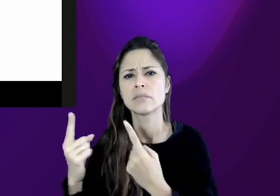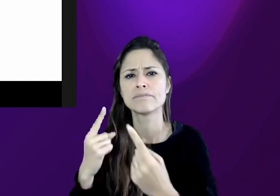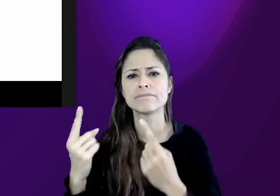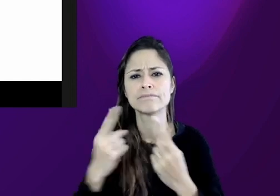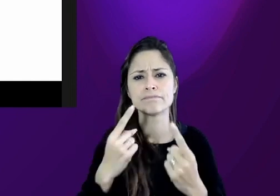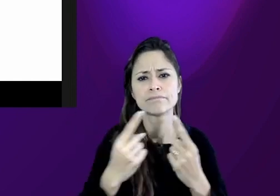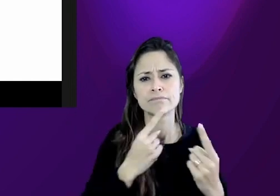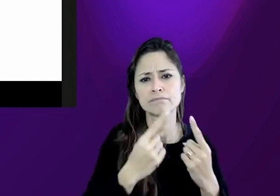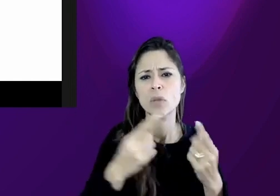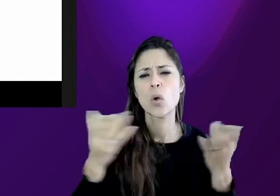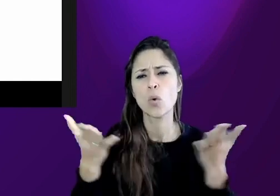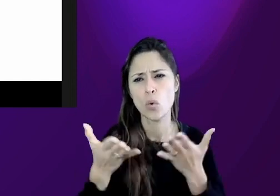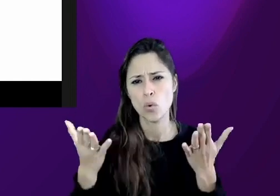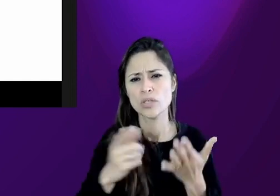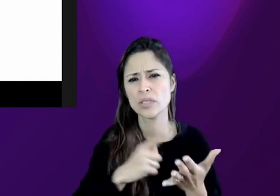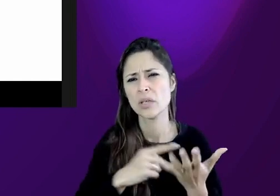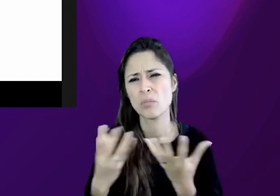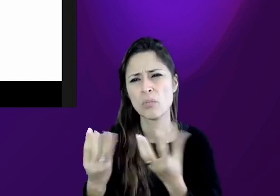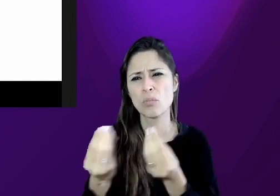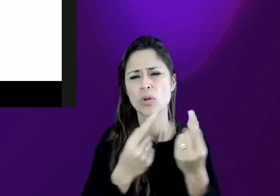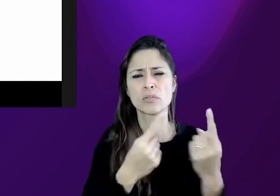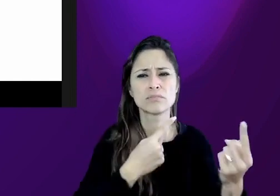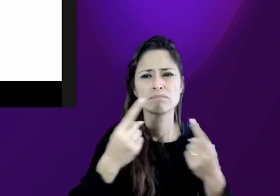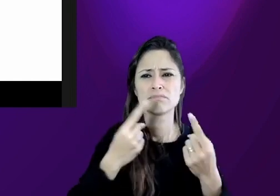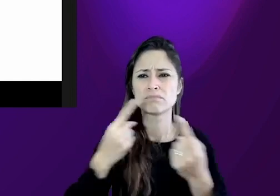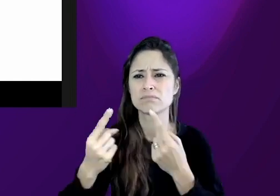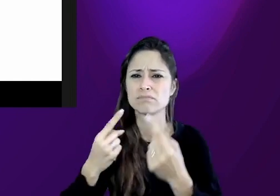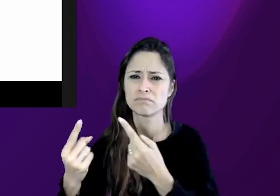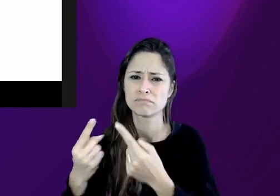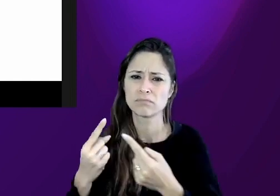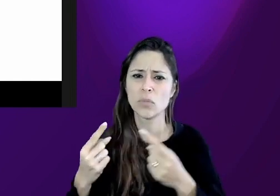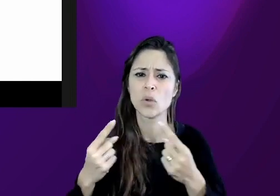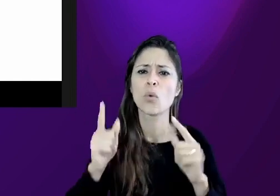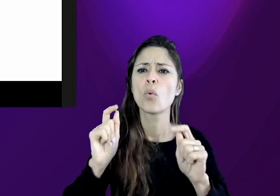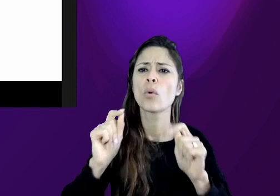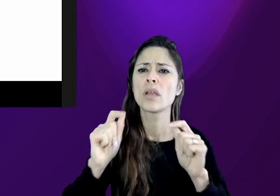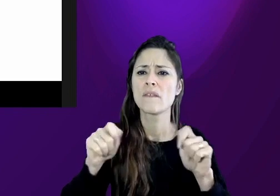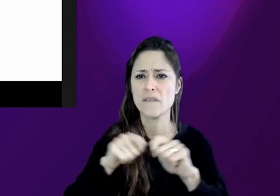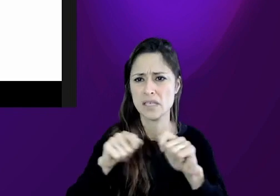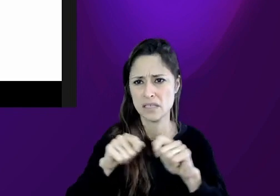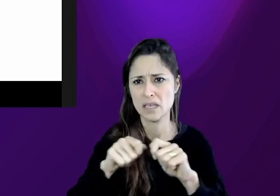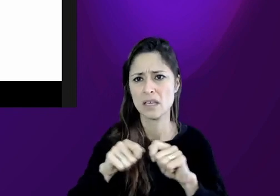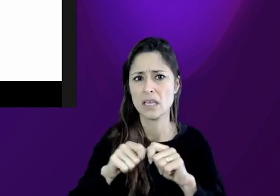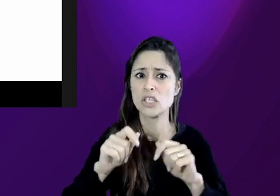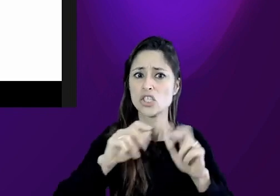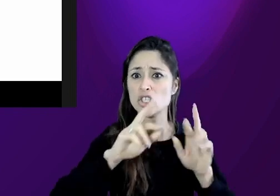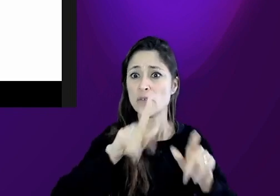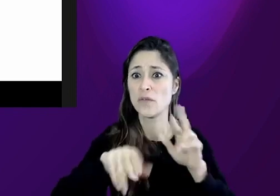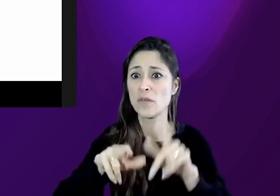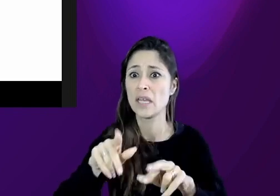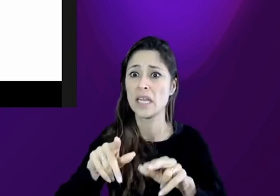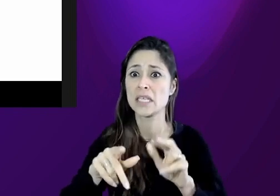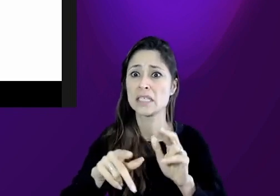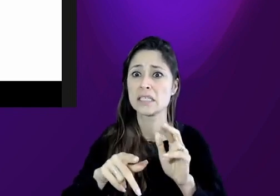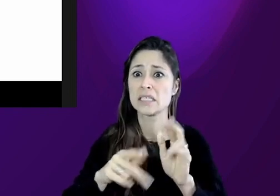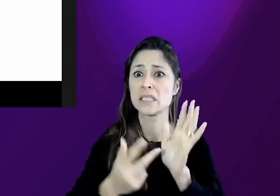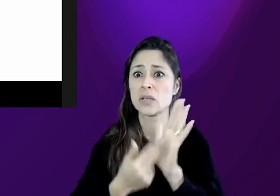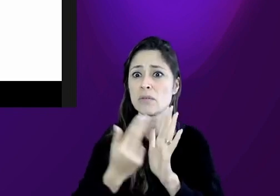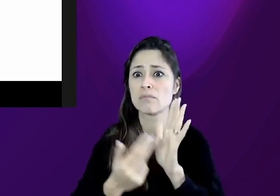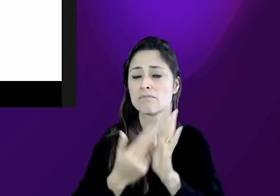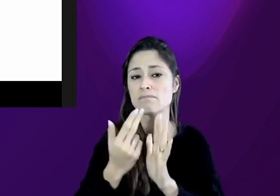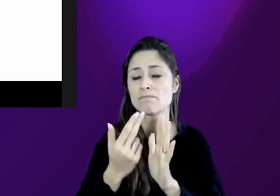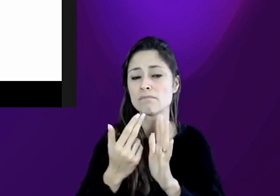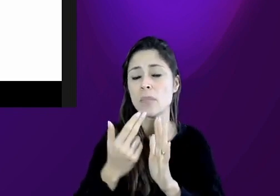hoje em dia, a linfadenectomia lateral ilíaca interna, que ainda não se comprovou